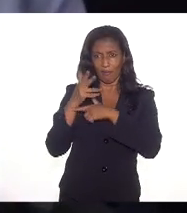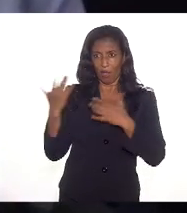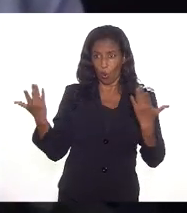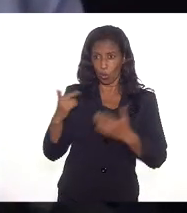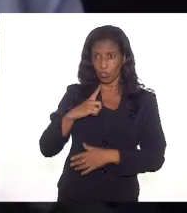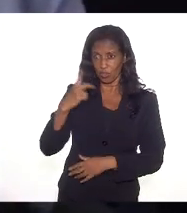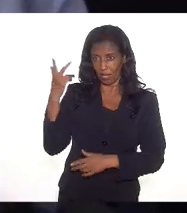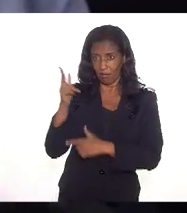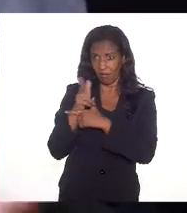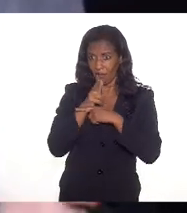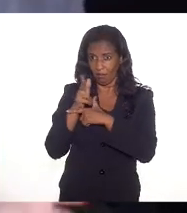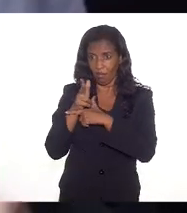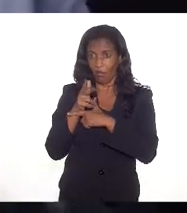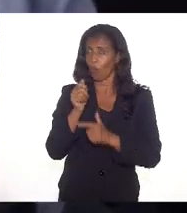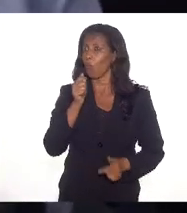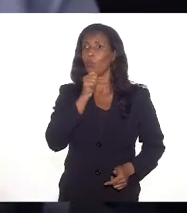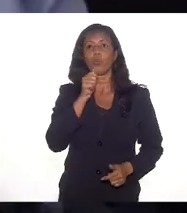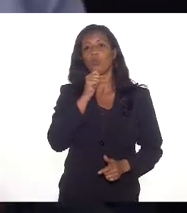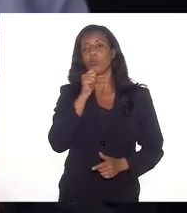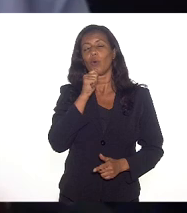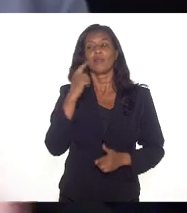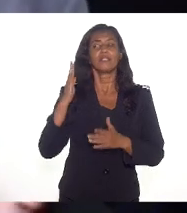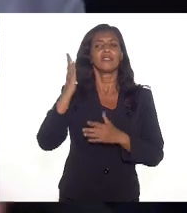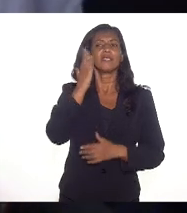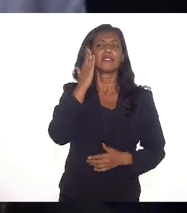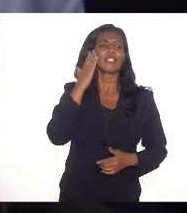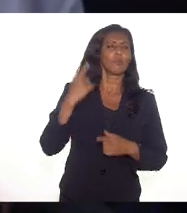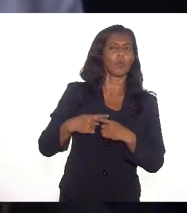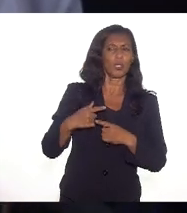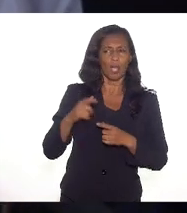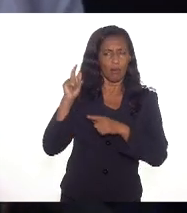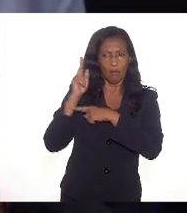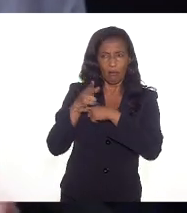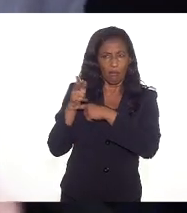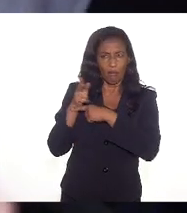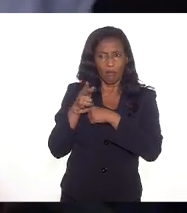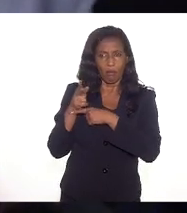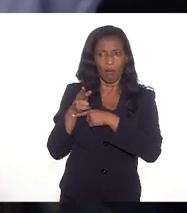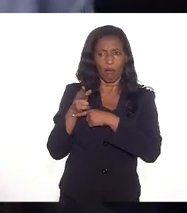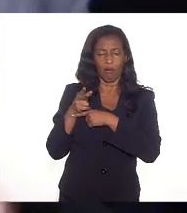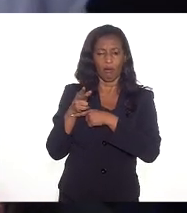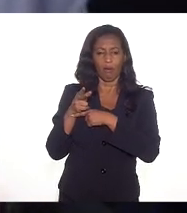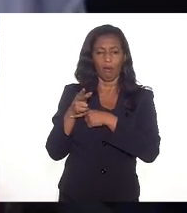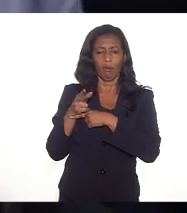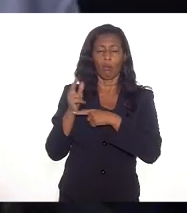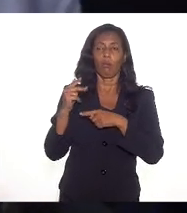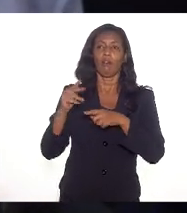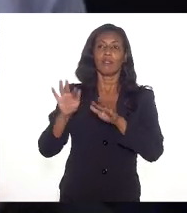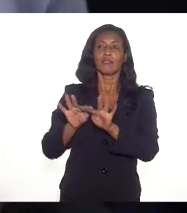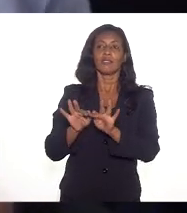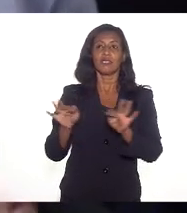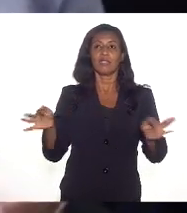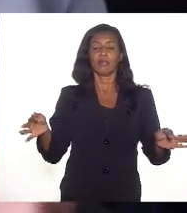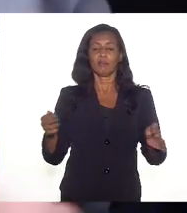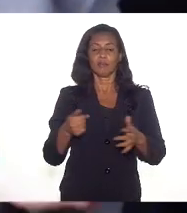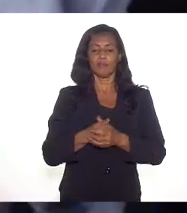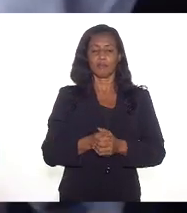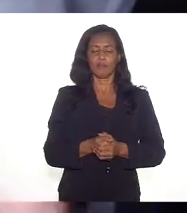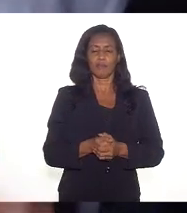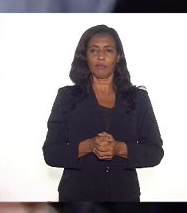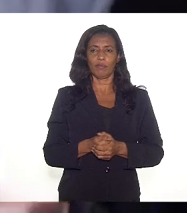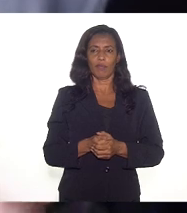coisa? Não. E sabe por que não filma? Por uma coisa muito simples.